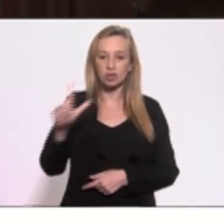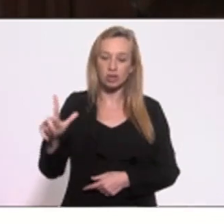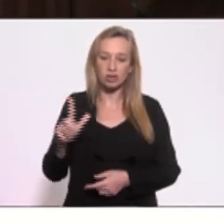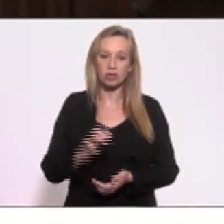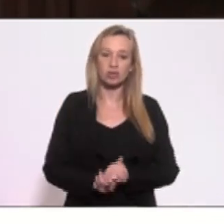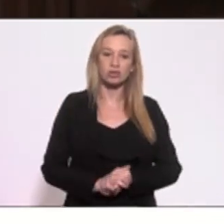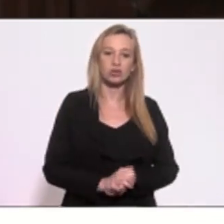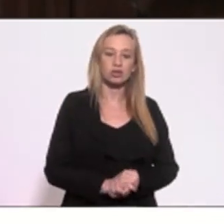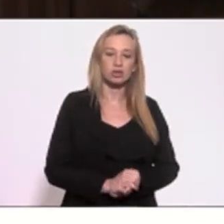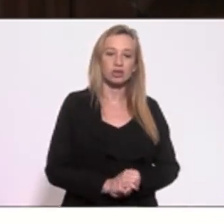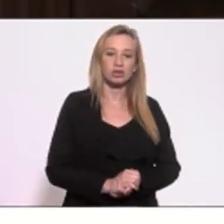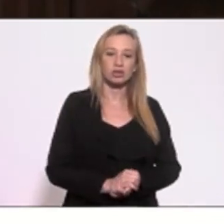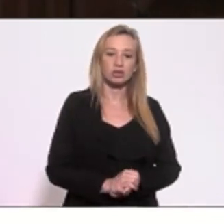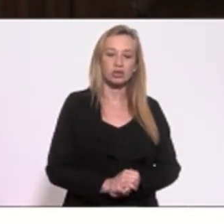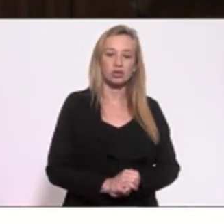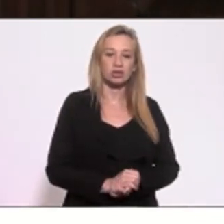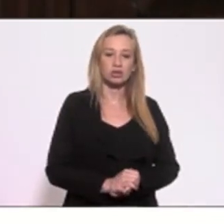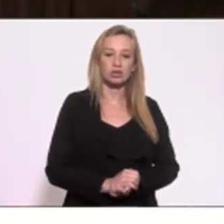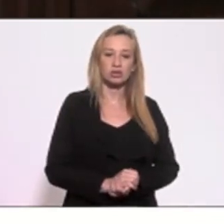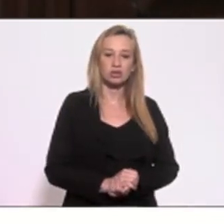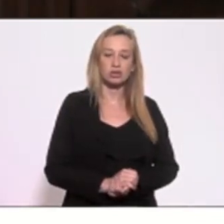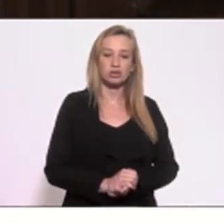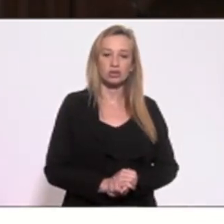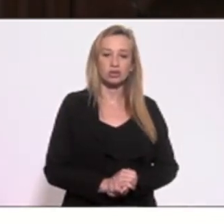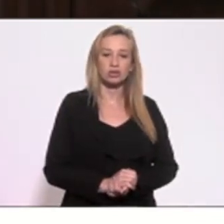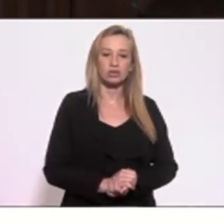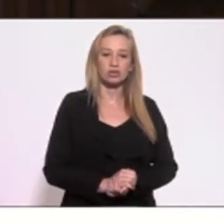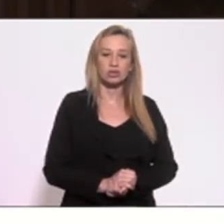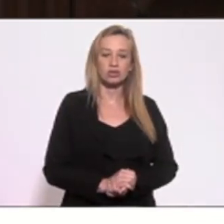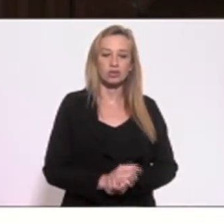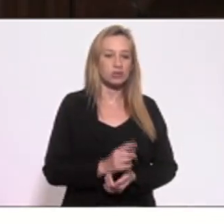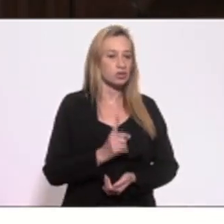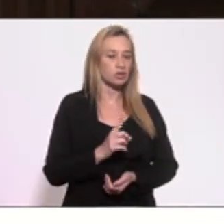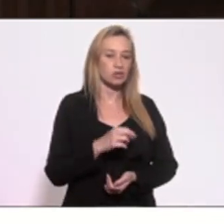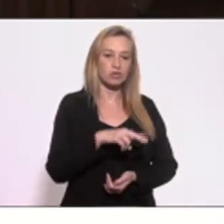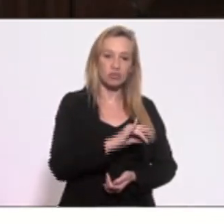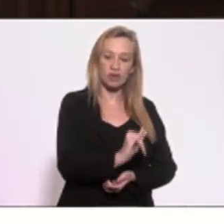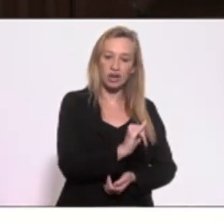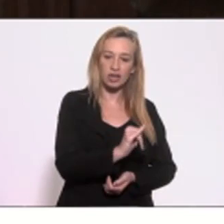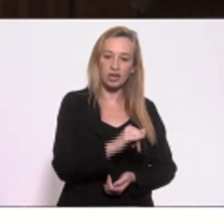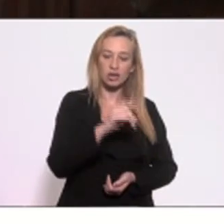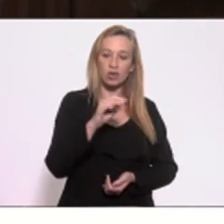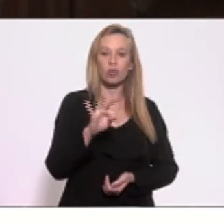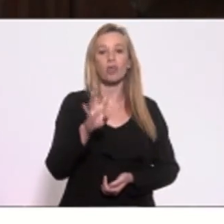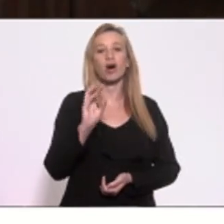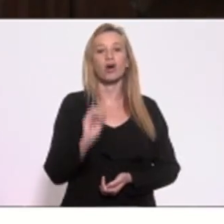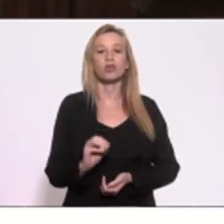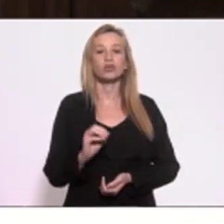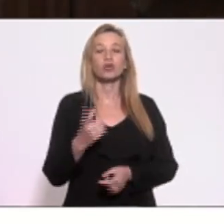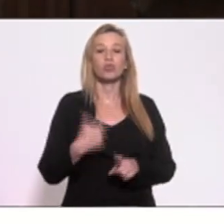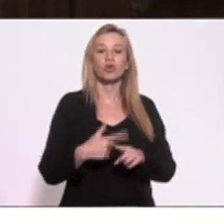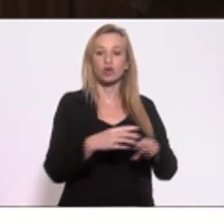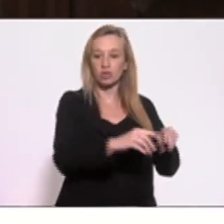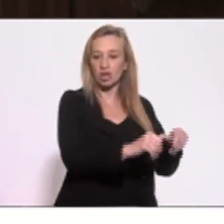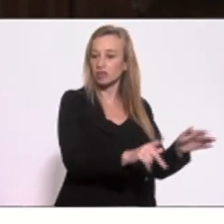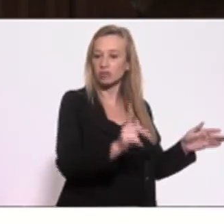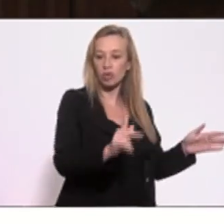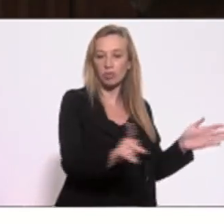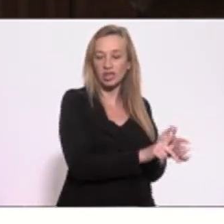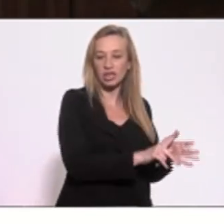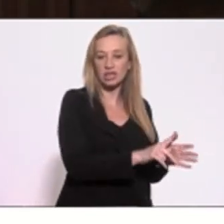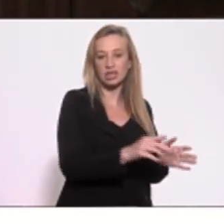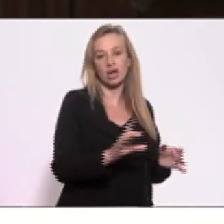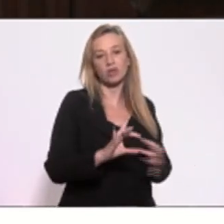para Cobal do Humaitá, não vale, porque o terreno não pertence à União,